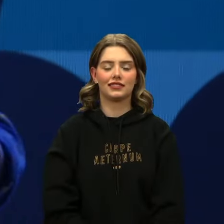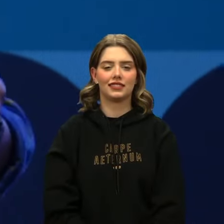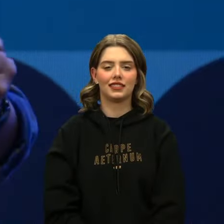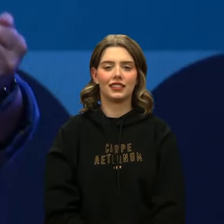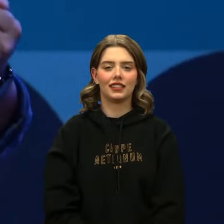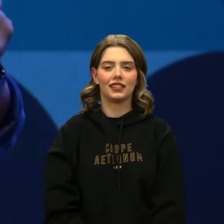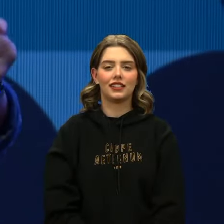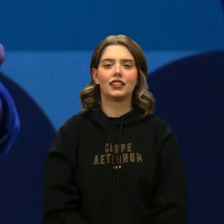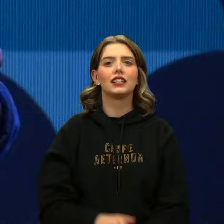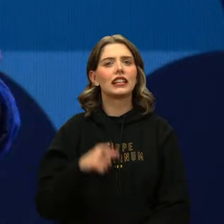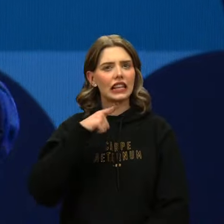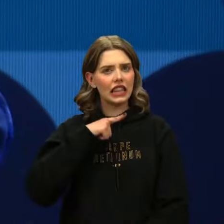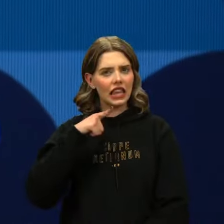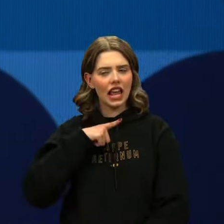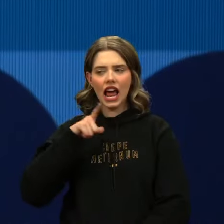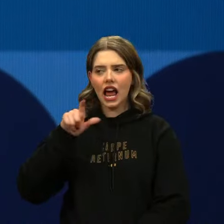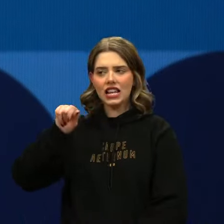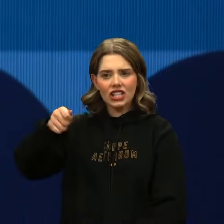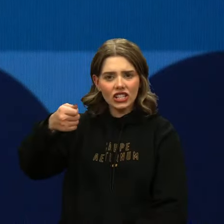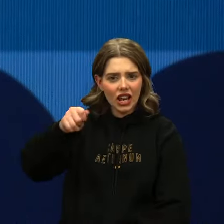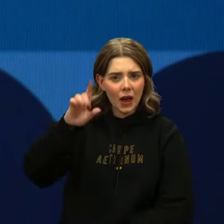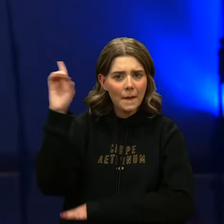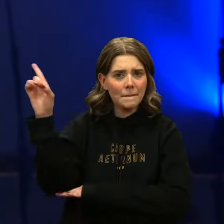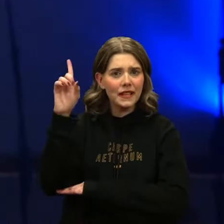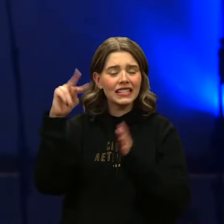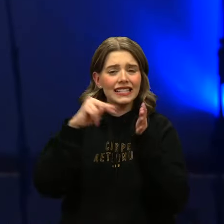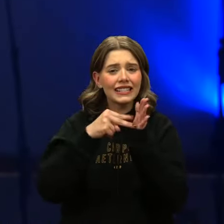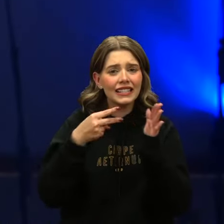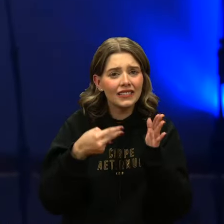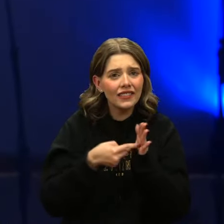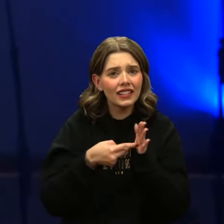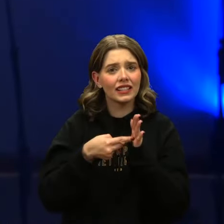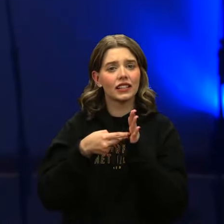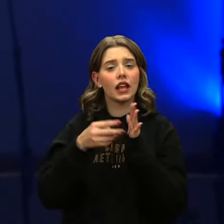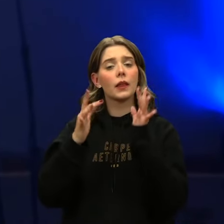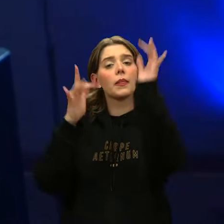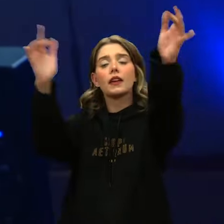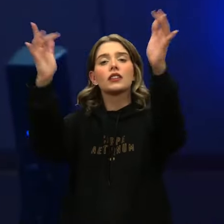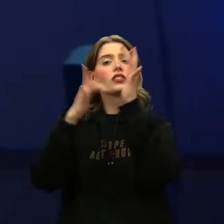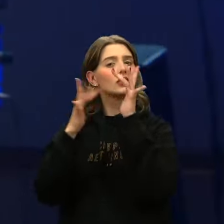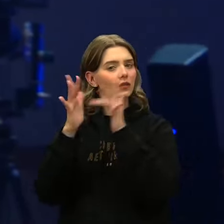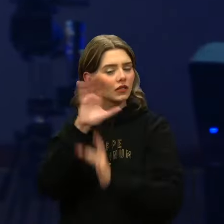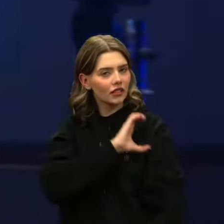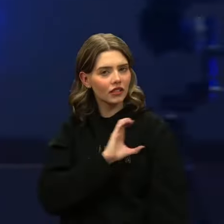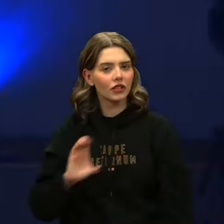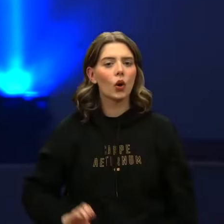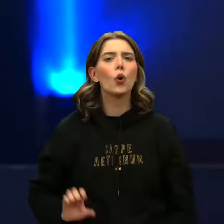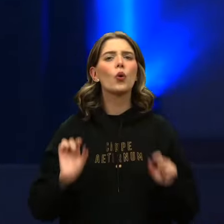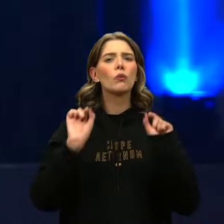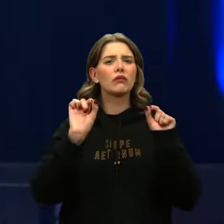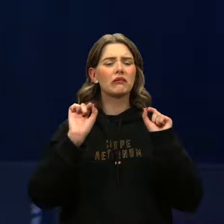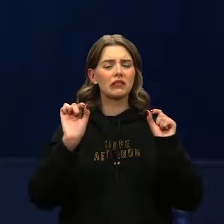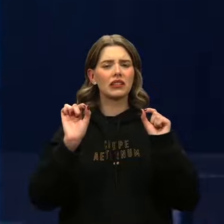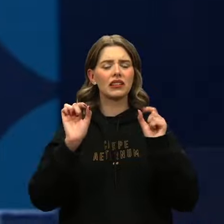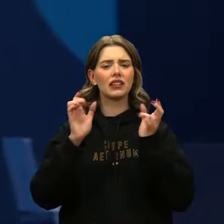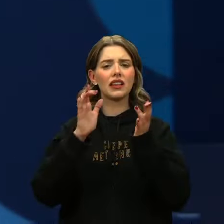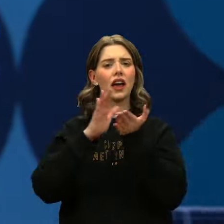que tem a chave nas mãos, é uma figura simbólica para Jesus Cristo. E o que a Bíblia está querendo dizer é o